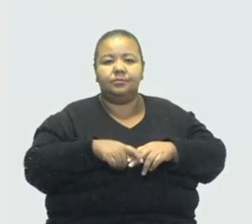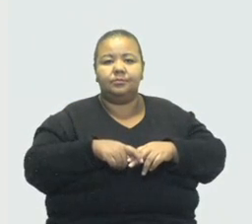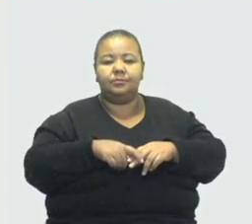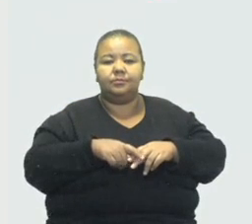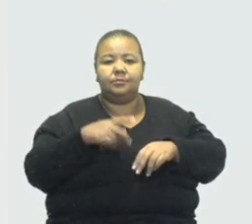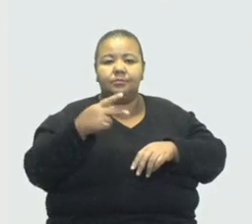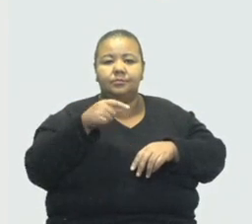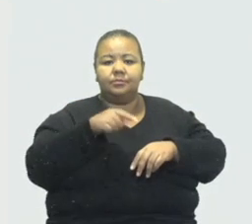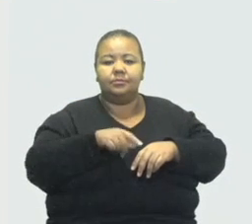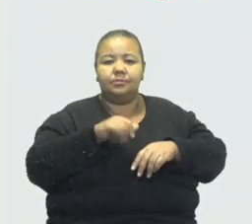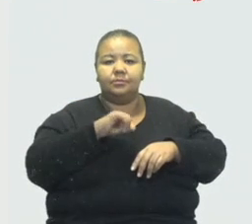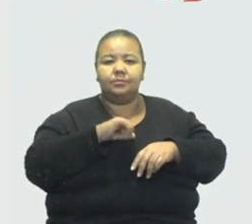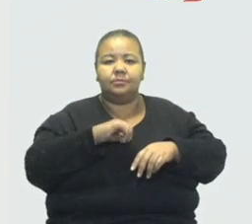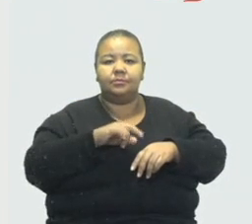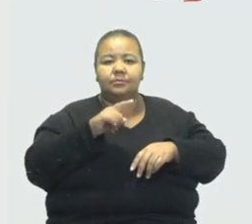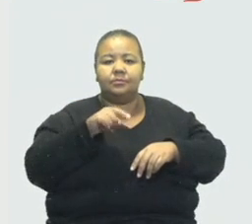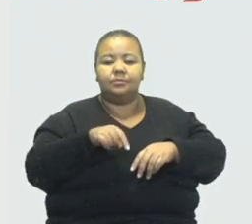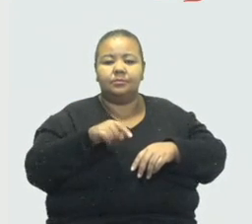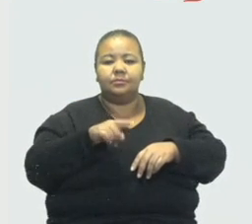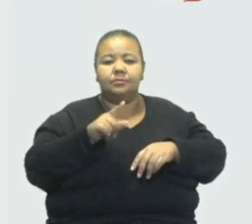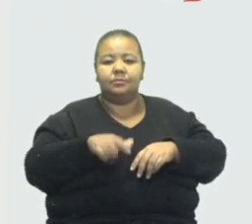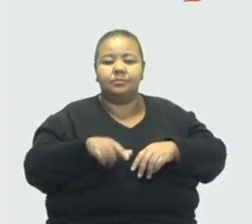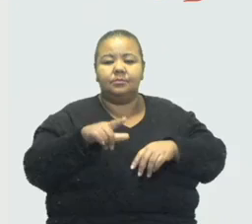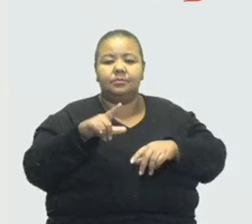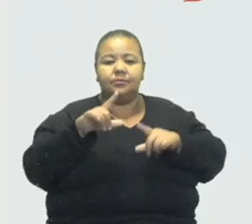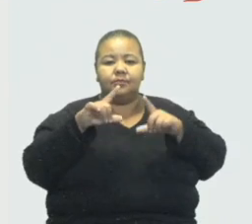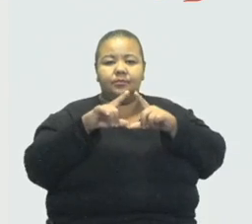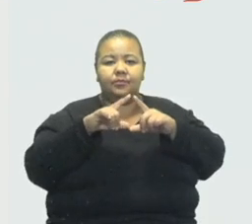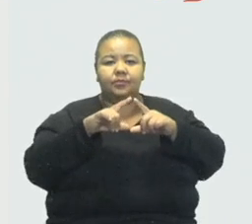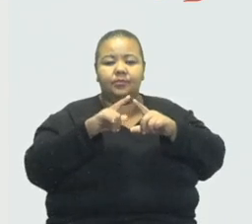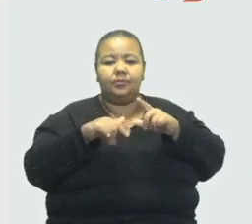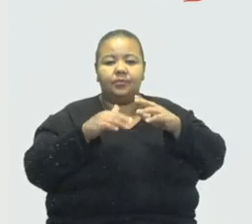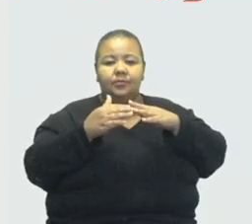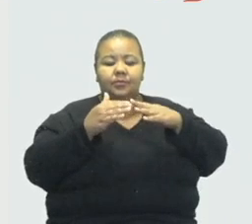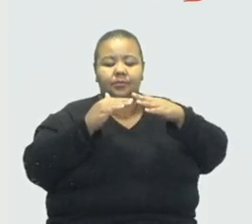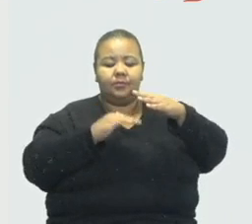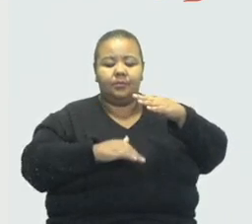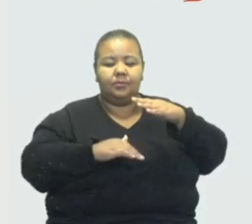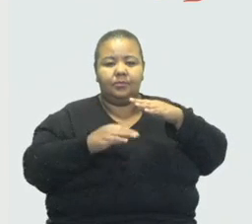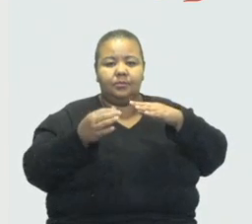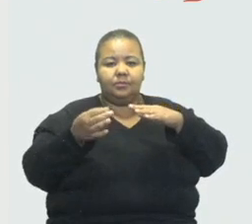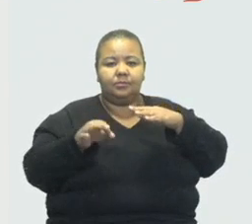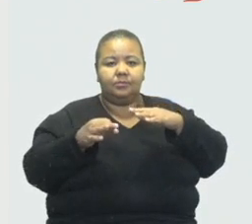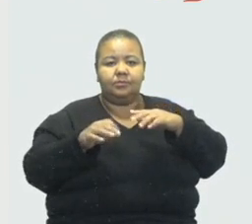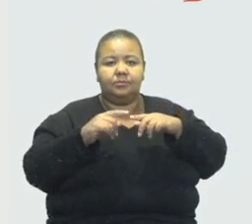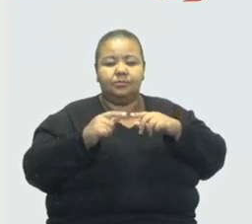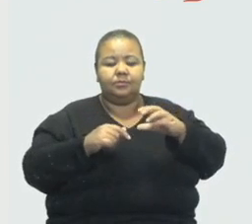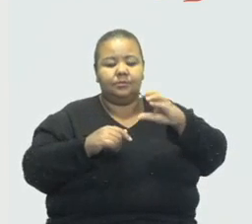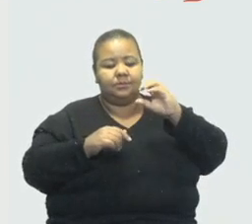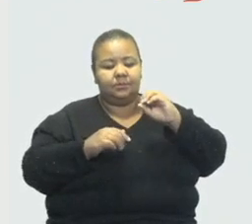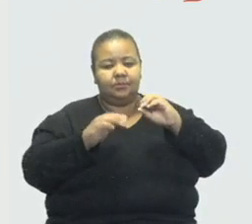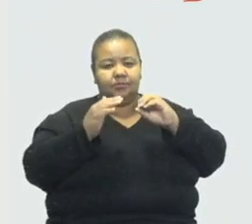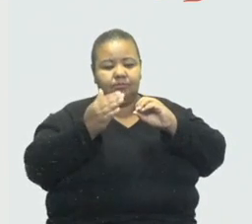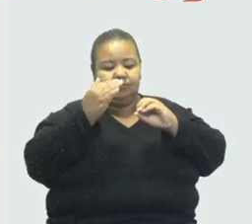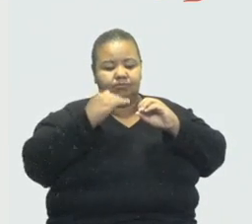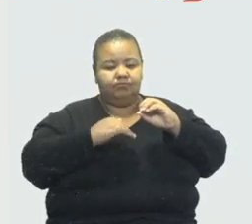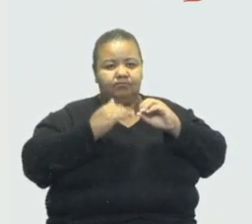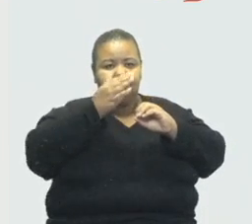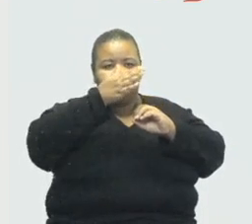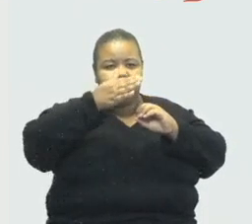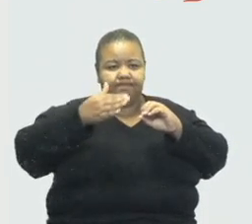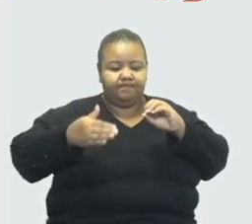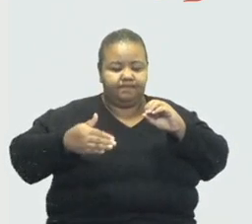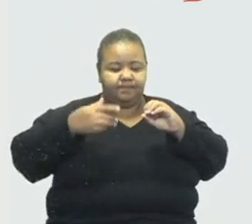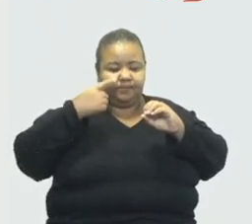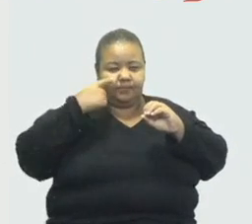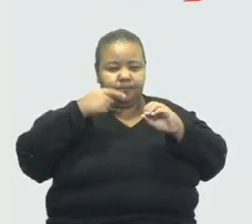Essa matriz aqui é uma matriz triangular inferior, certo? Então, nós temos aqui a matriz triangular, você